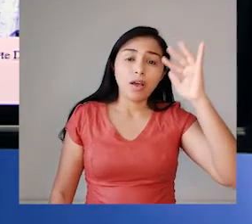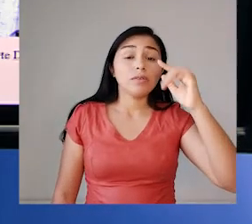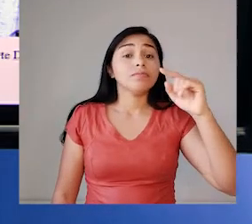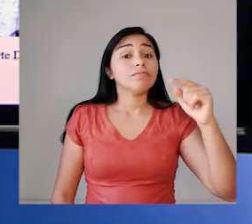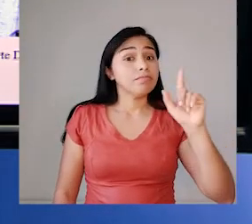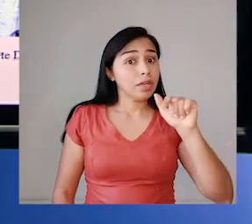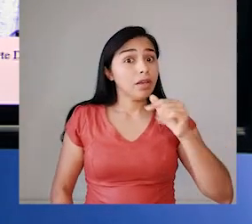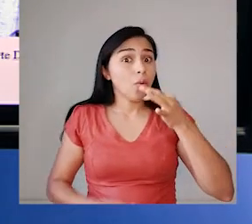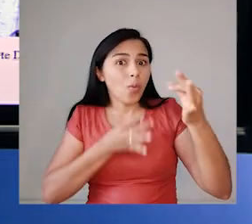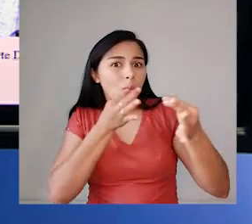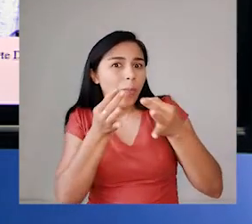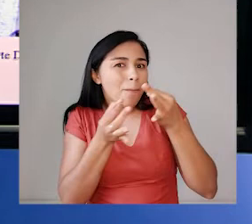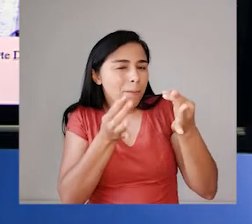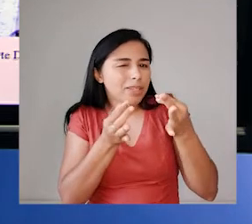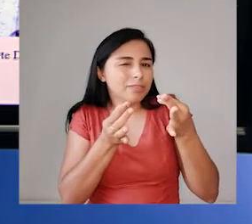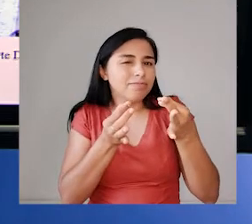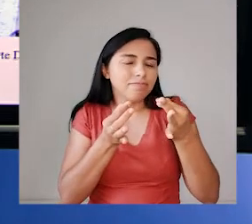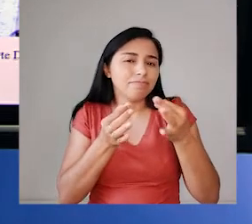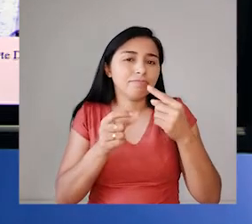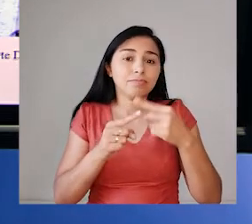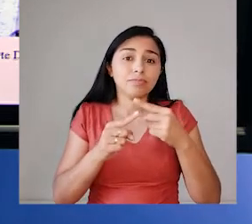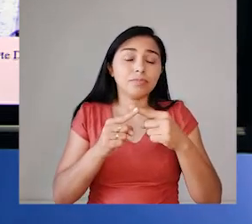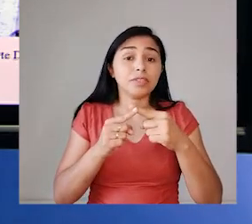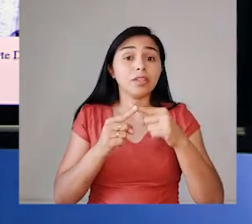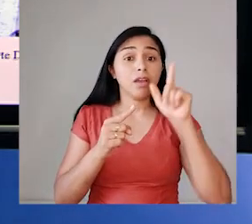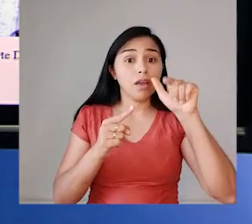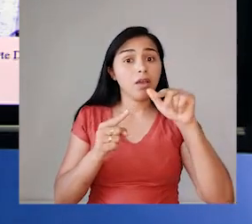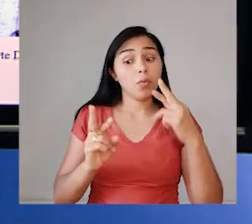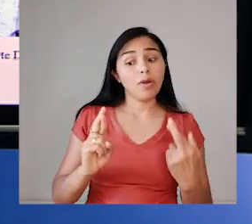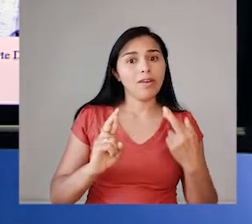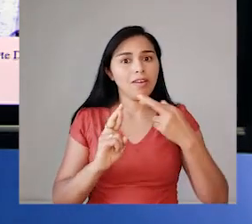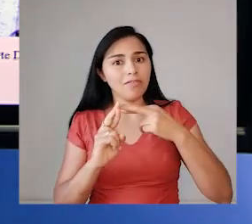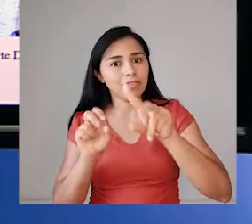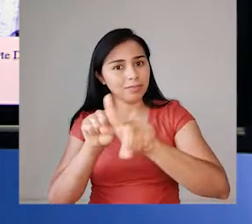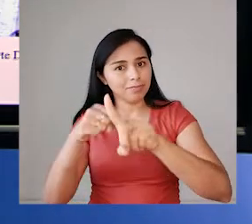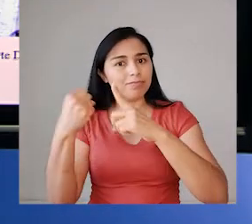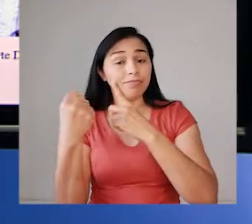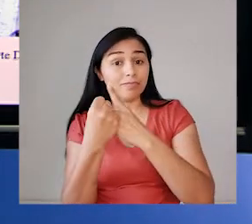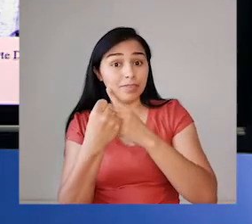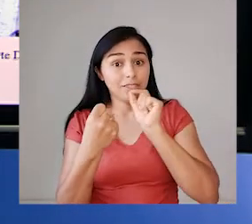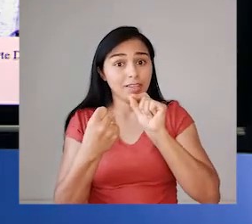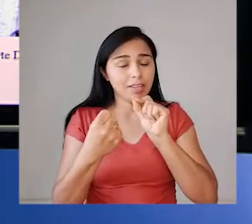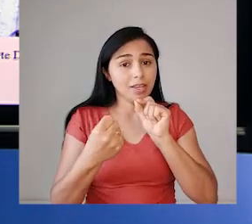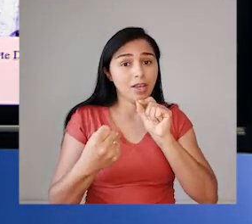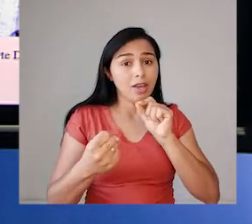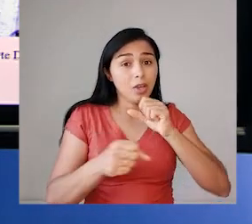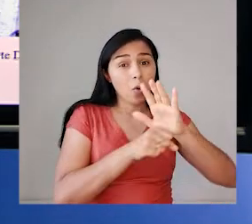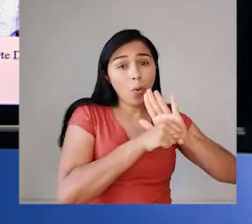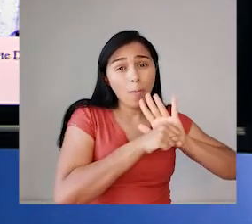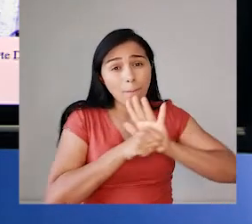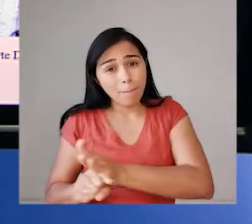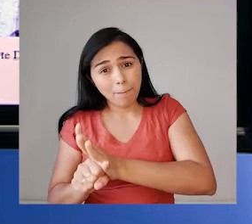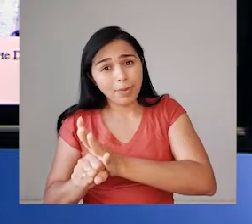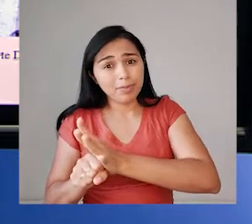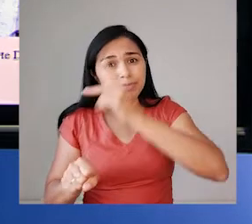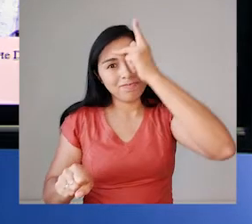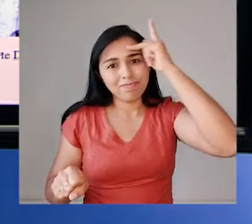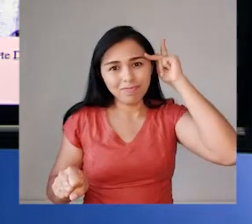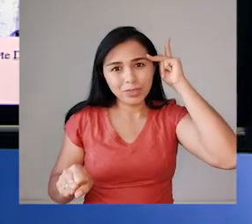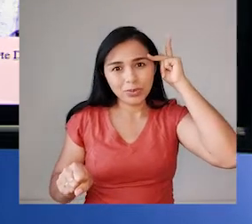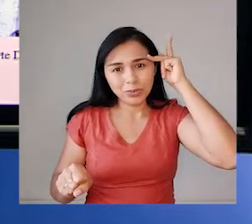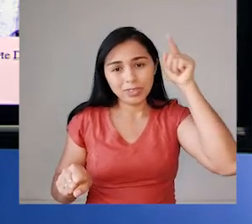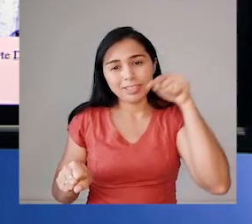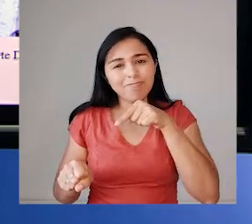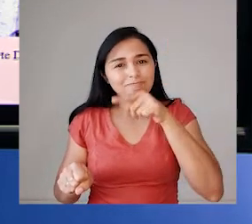uma sociedade que silencia pessoas que não pensam igual, que questionam aquilo que é